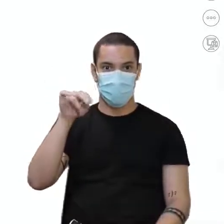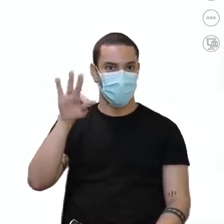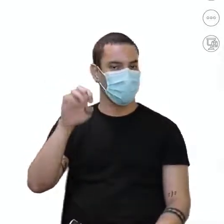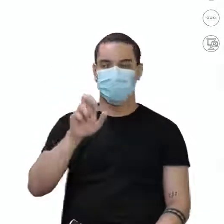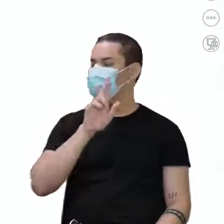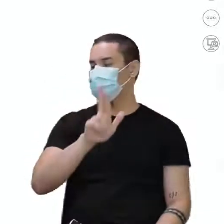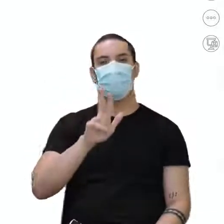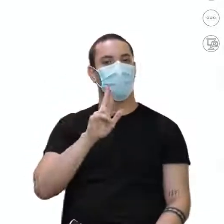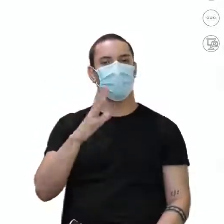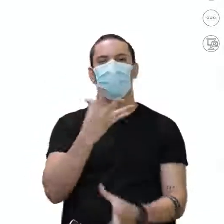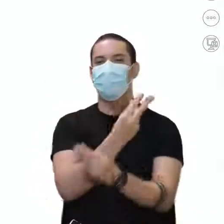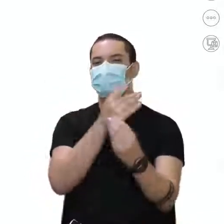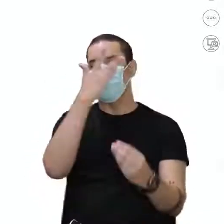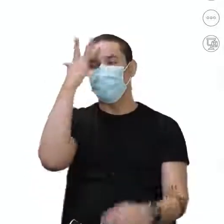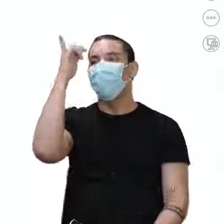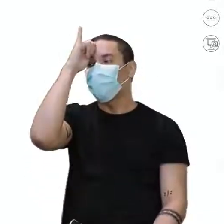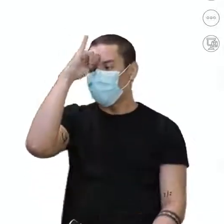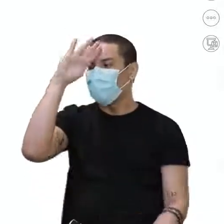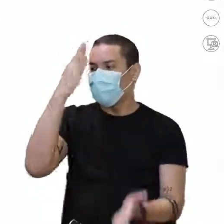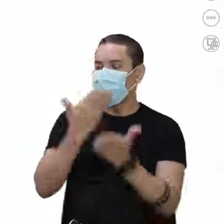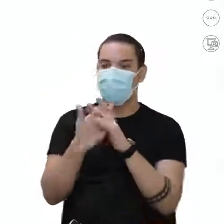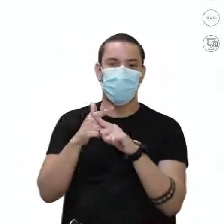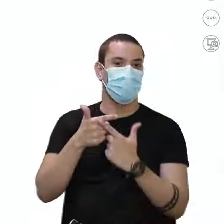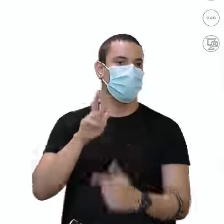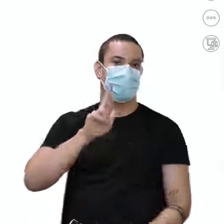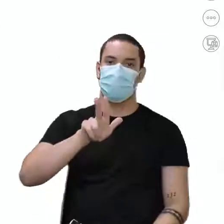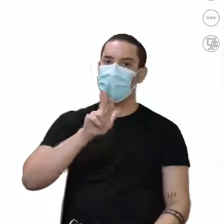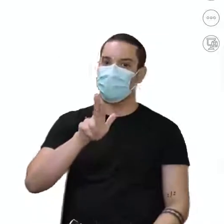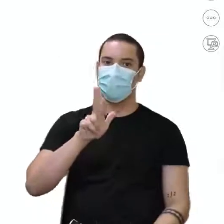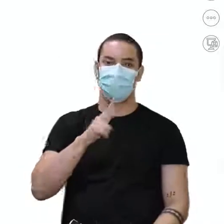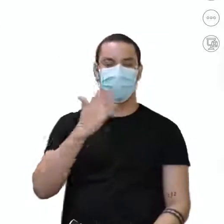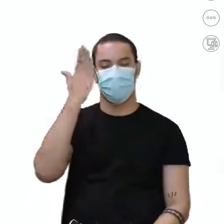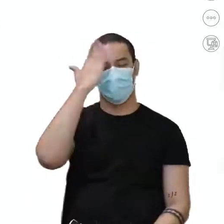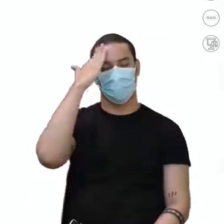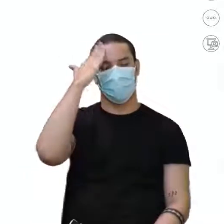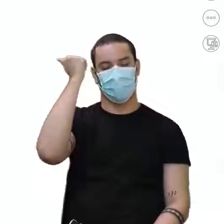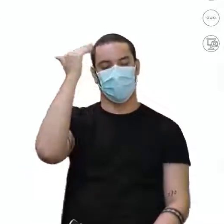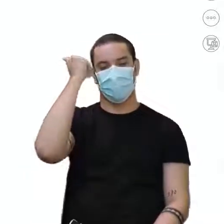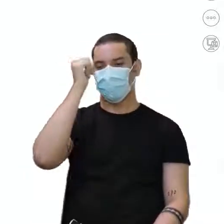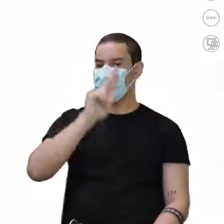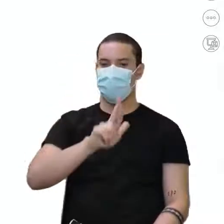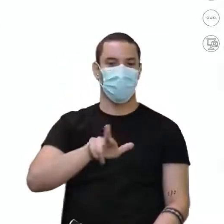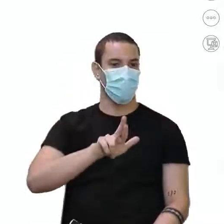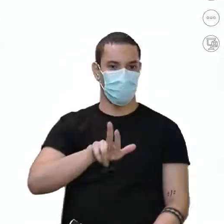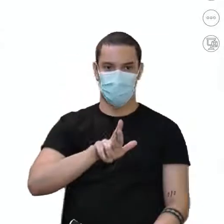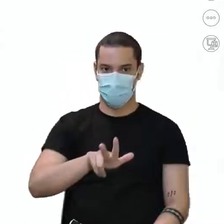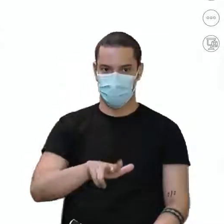já feito muita gente de besta, porque olhou a palavra, ultimamente, não é.